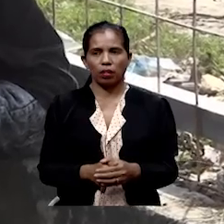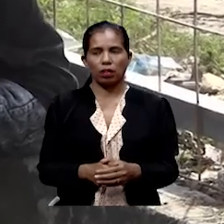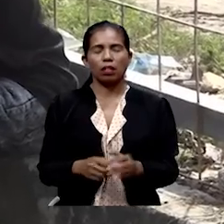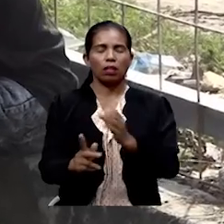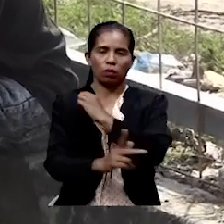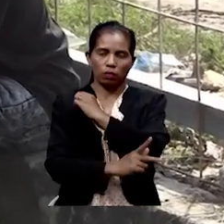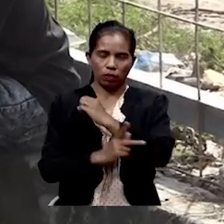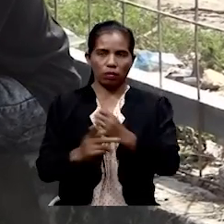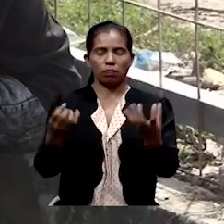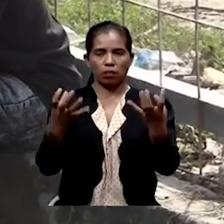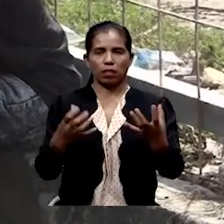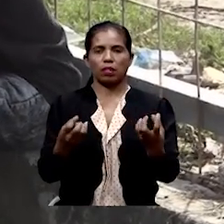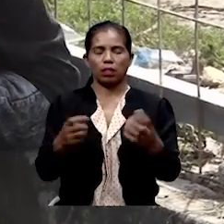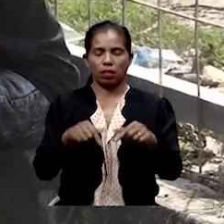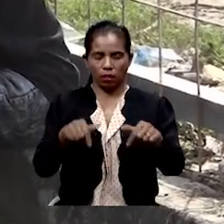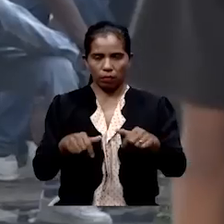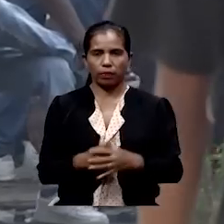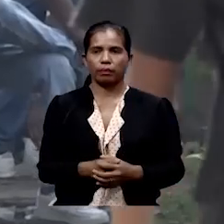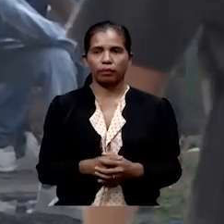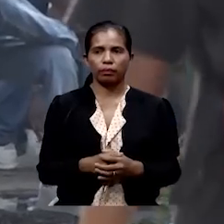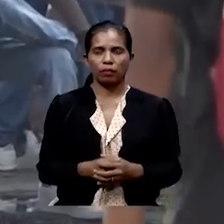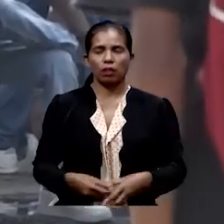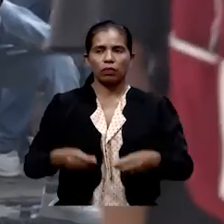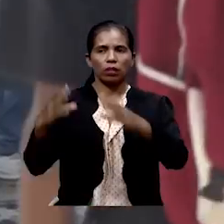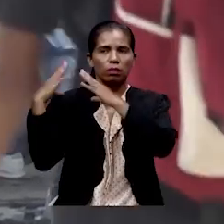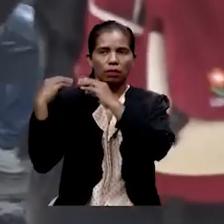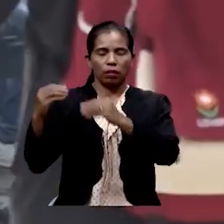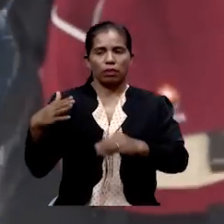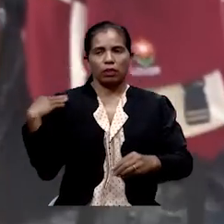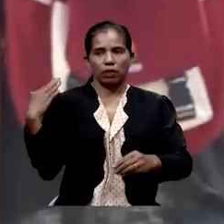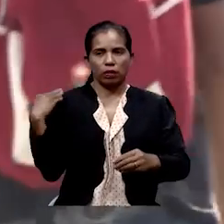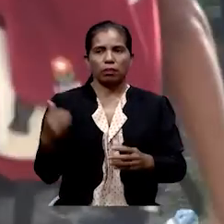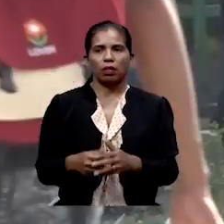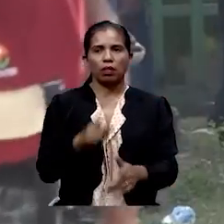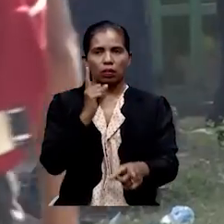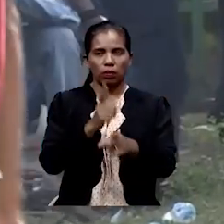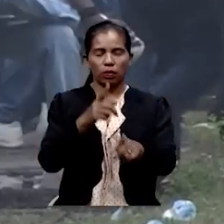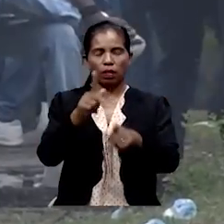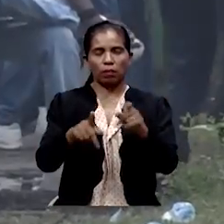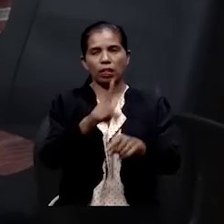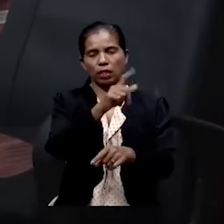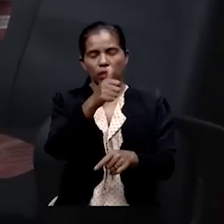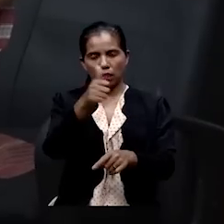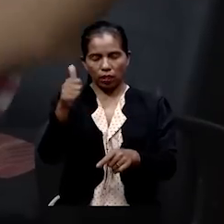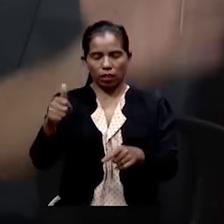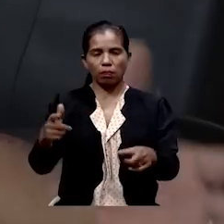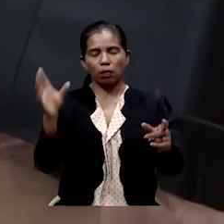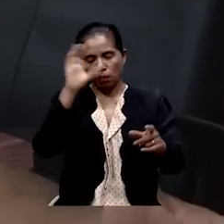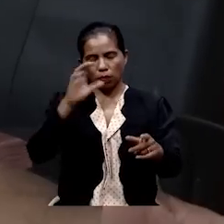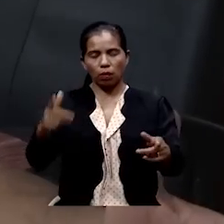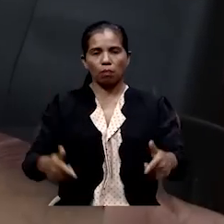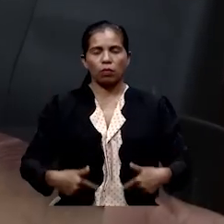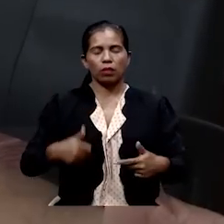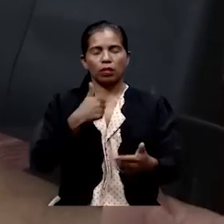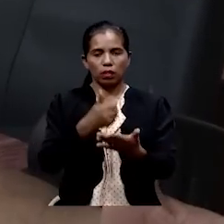bura sene mak kria instabilidade. Info esperança para jovem. Claro que até que é uma ideia, é direito, até para buscar morrer se diak, é raizelo, né? Claro,